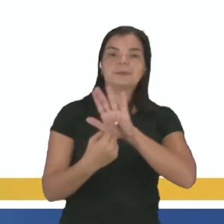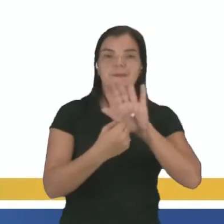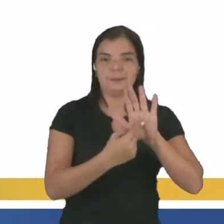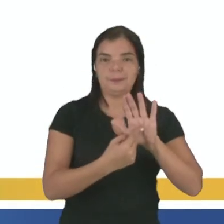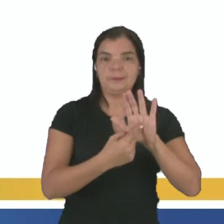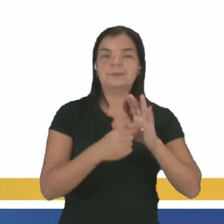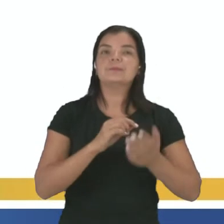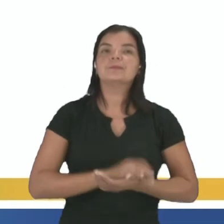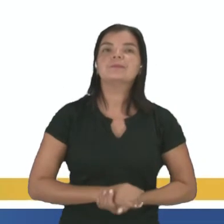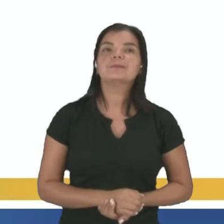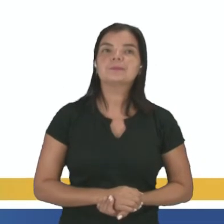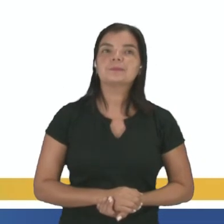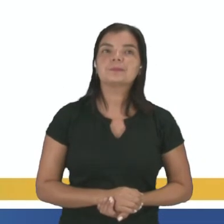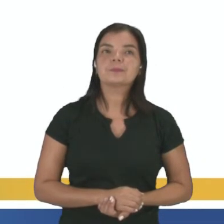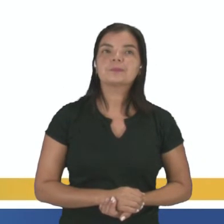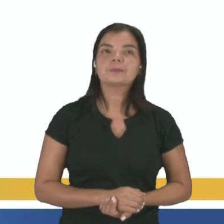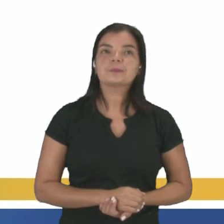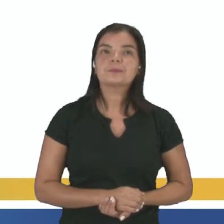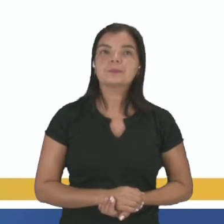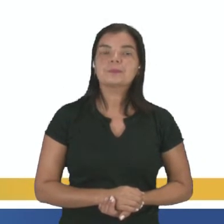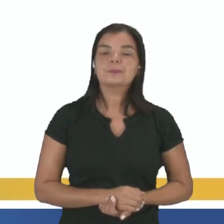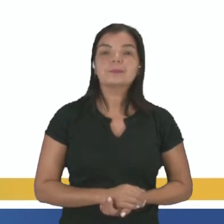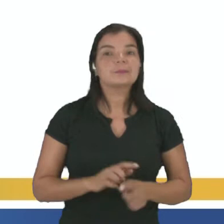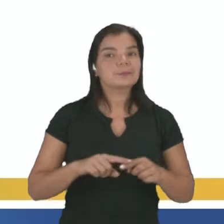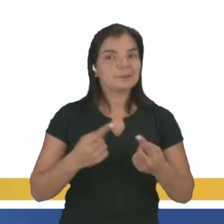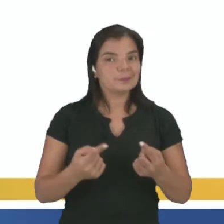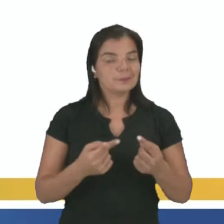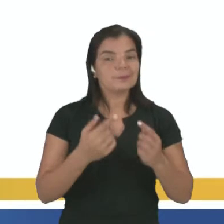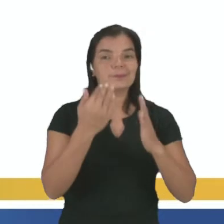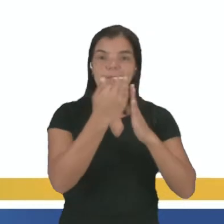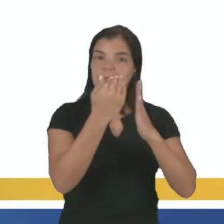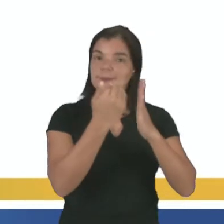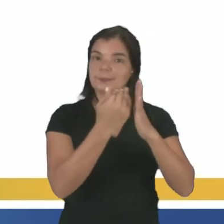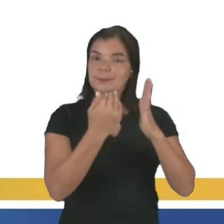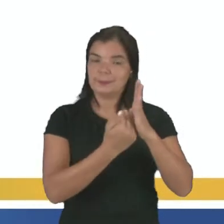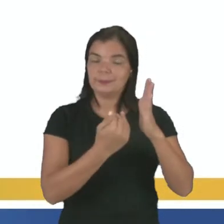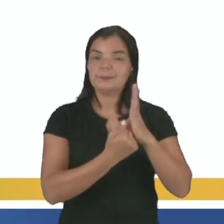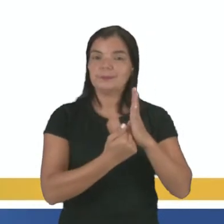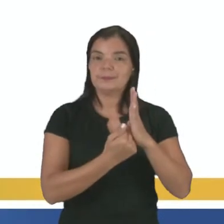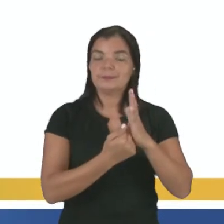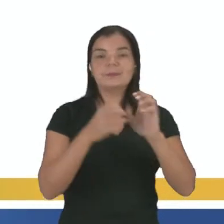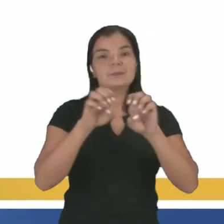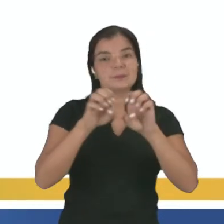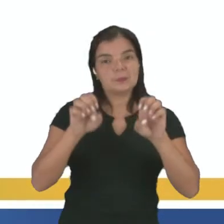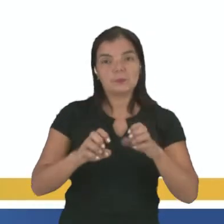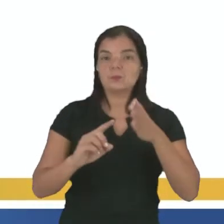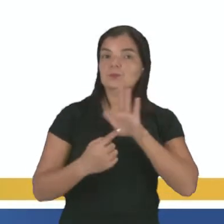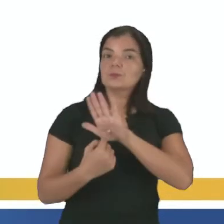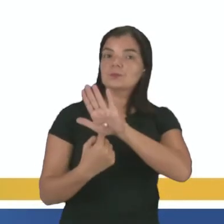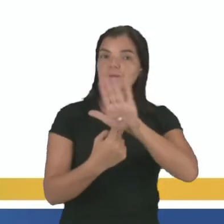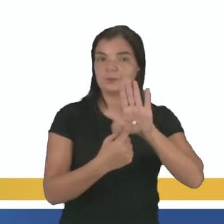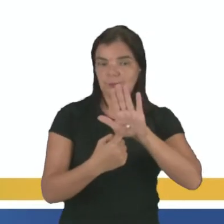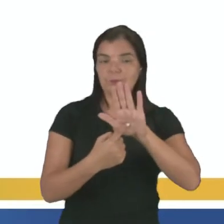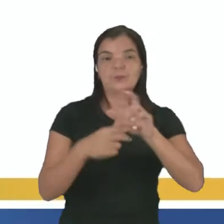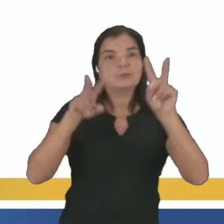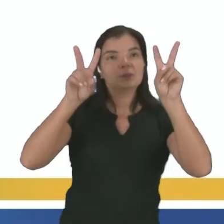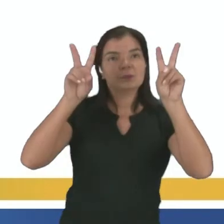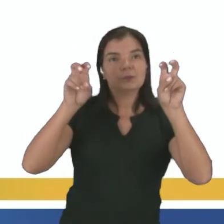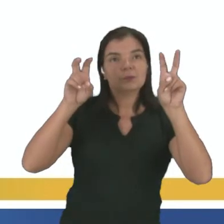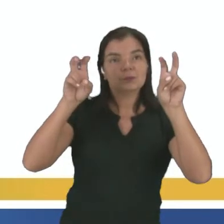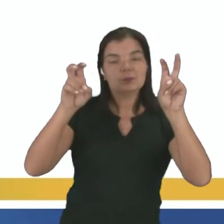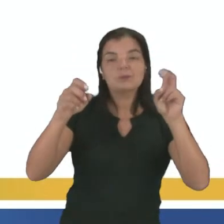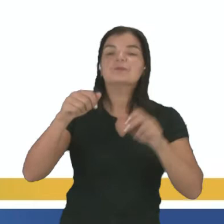ao leitor. Tá bom? Mais uma vez, a identificação da obra deve conter o título,